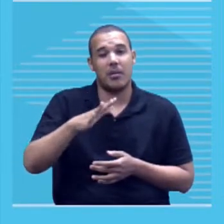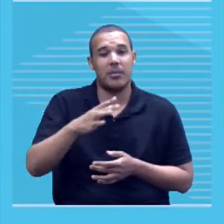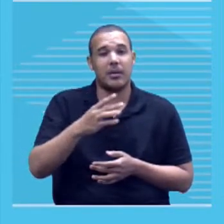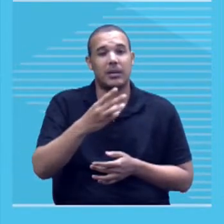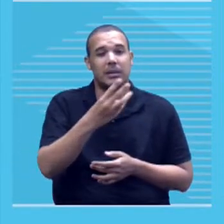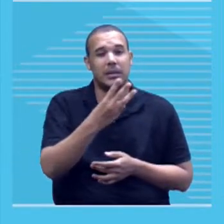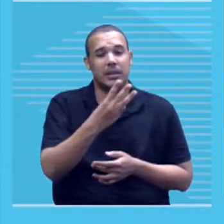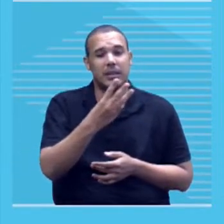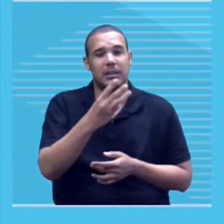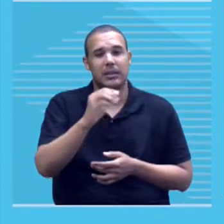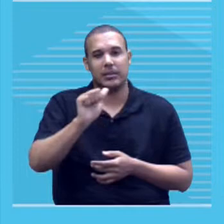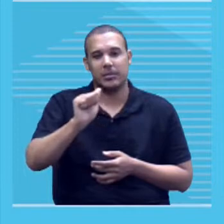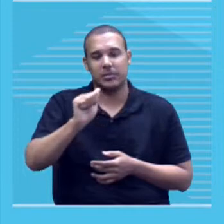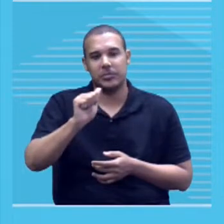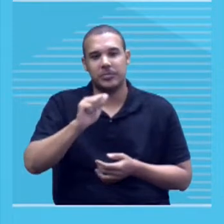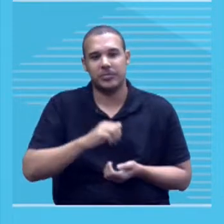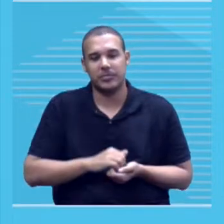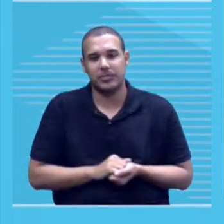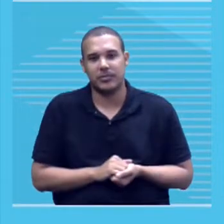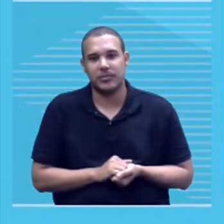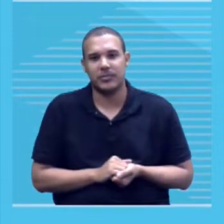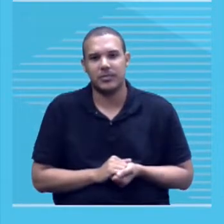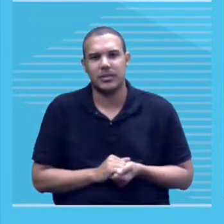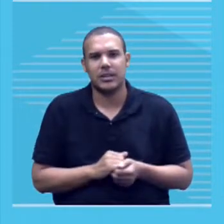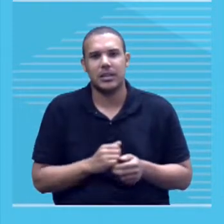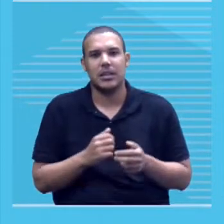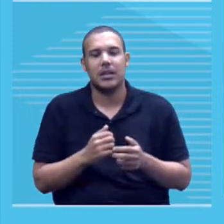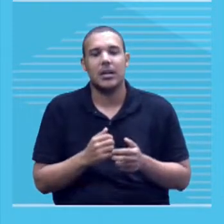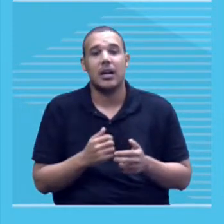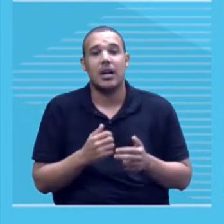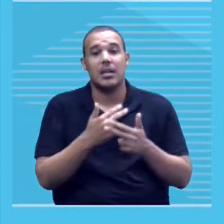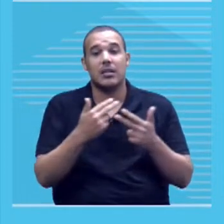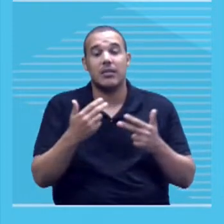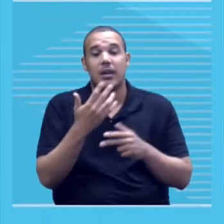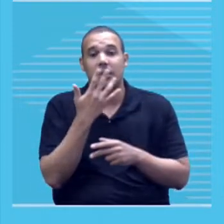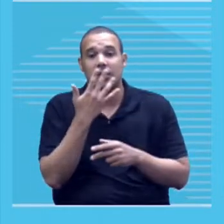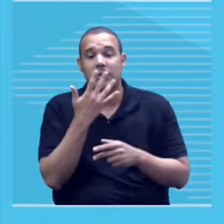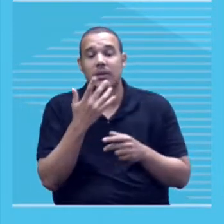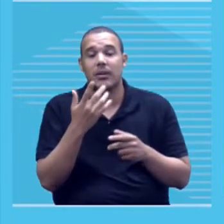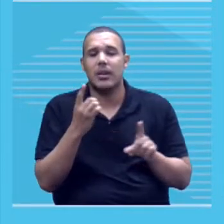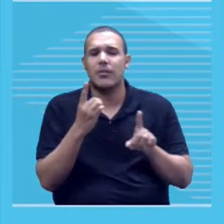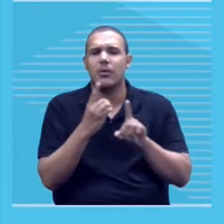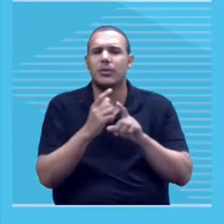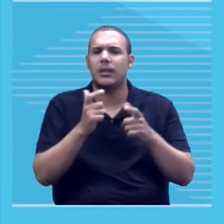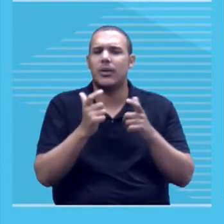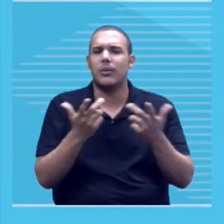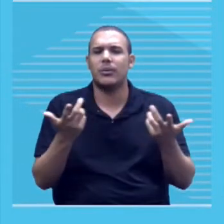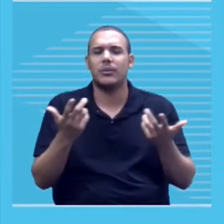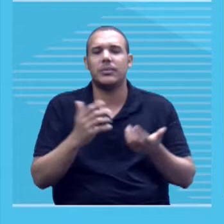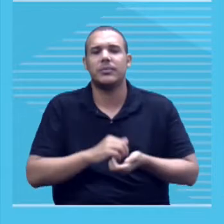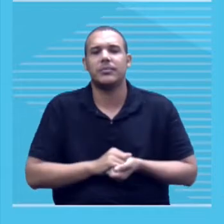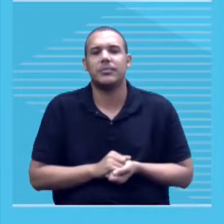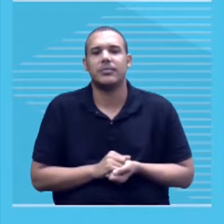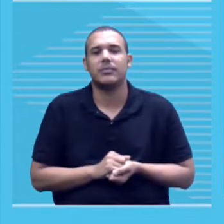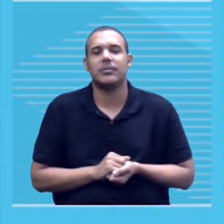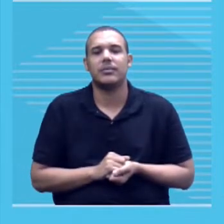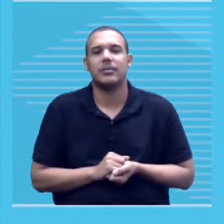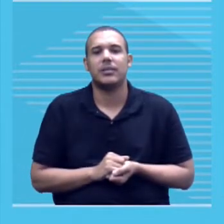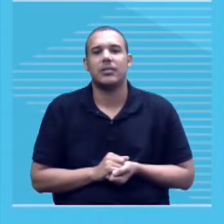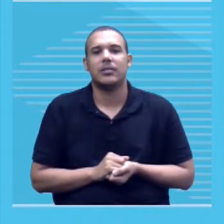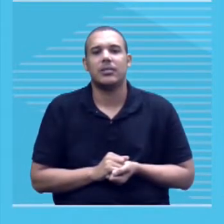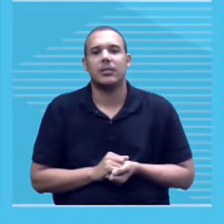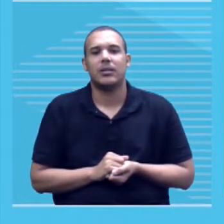3 amperes. E aí, ele te deu várias cores. Só que essas cores eu vou tirar de onde é a minha resposta? A minha resposta vem da